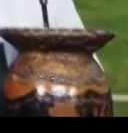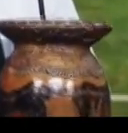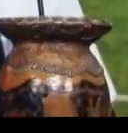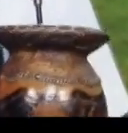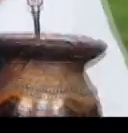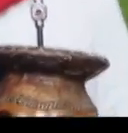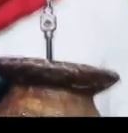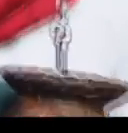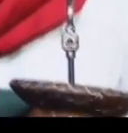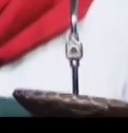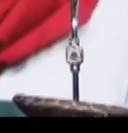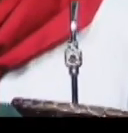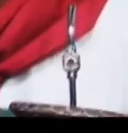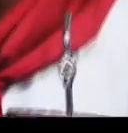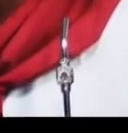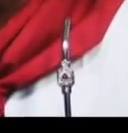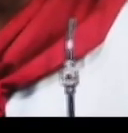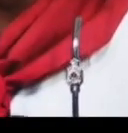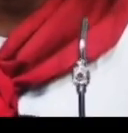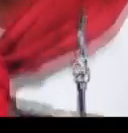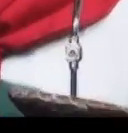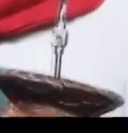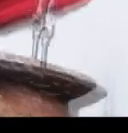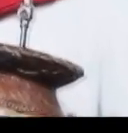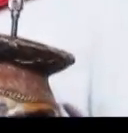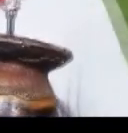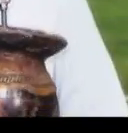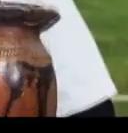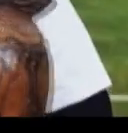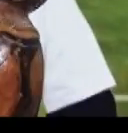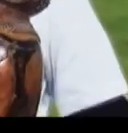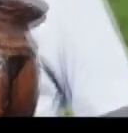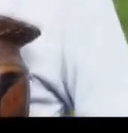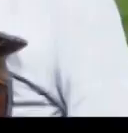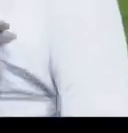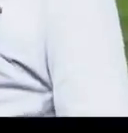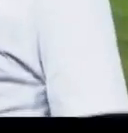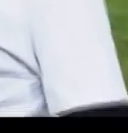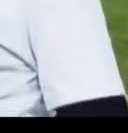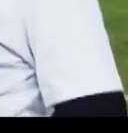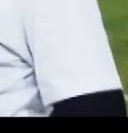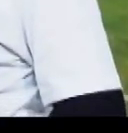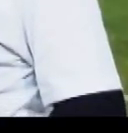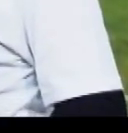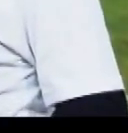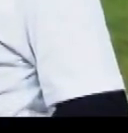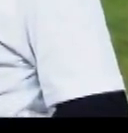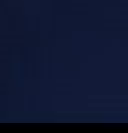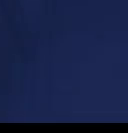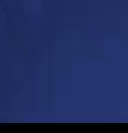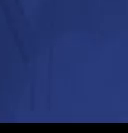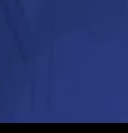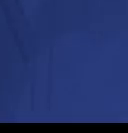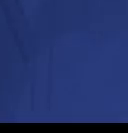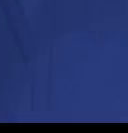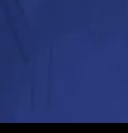o Licuro, droga em estádio não rola. Tá ligado? Mas que barbaridade.